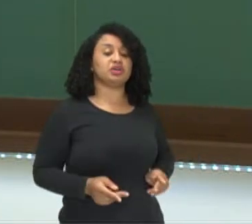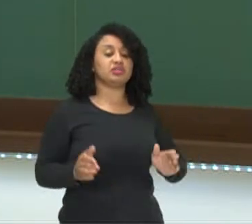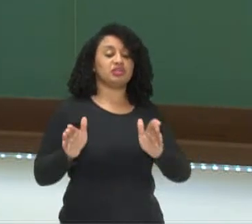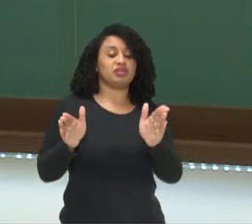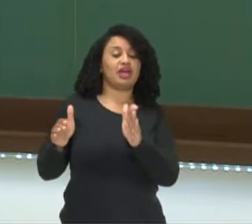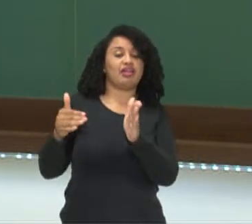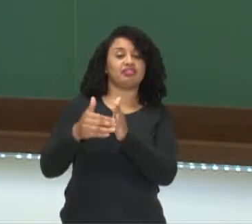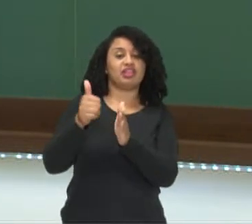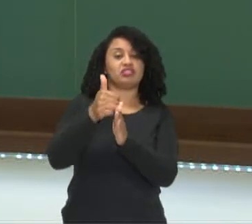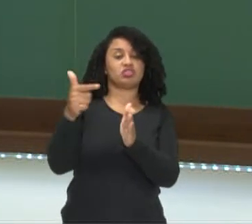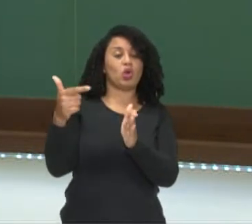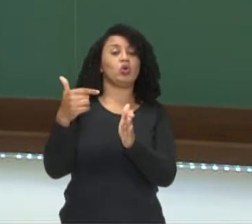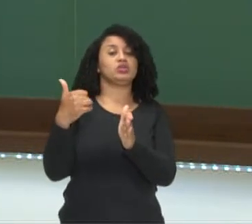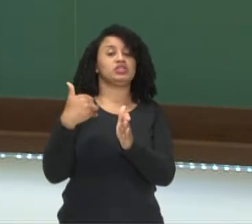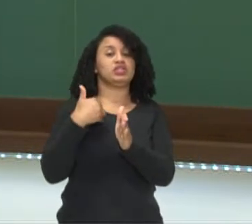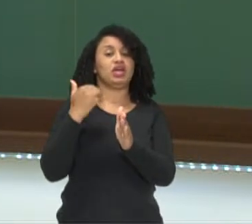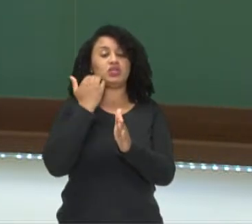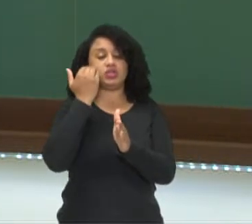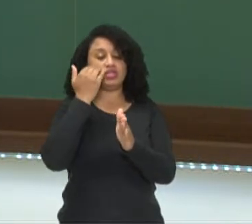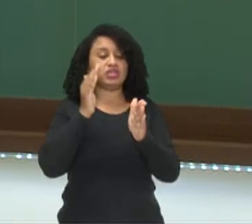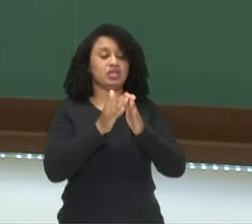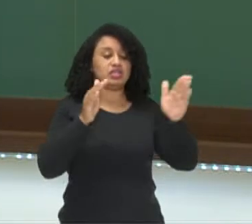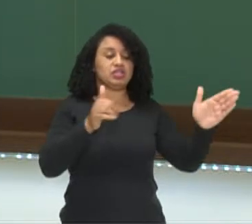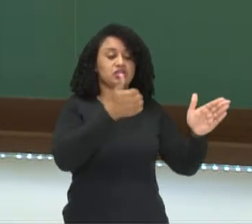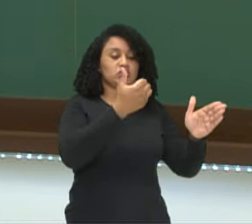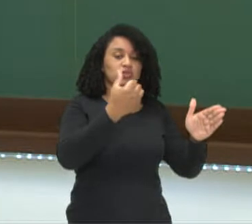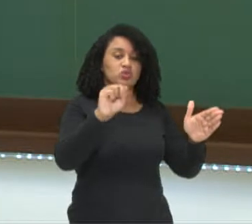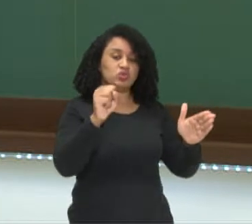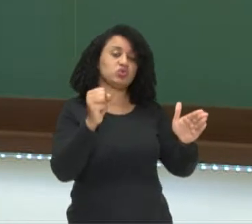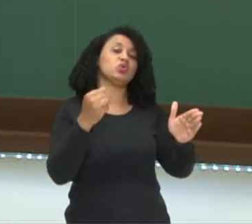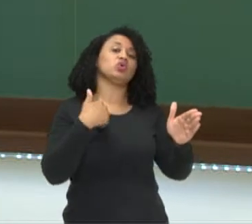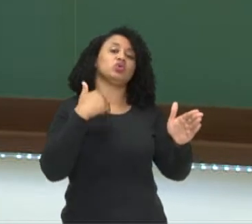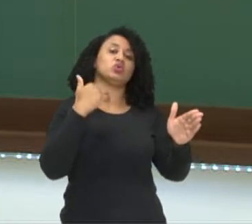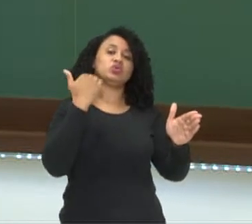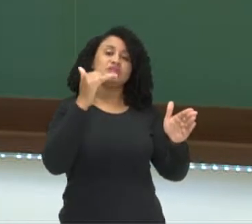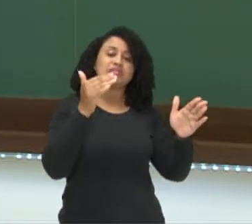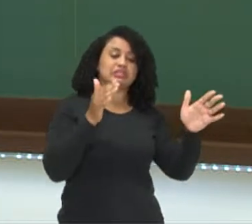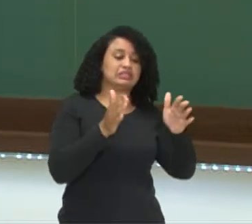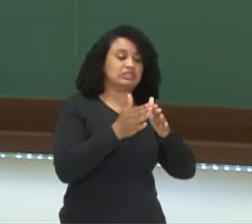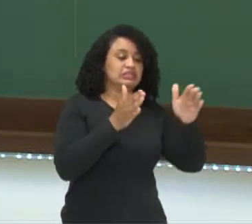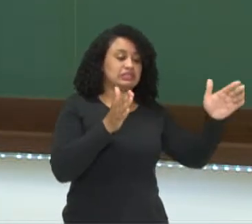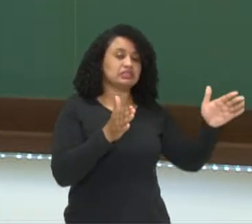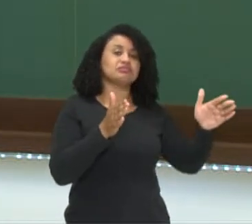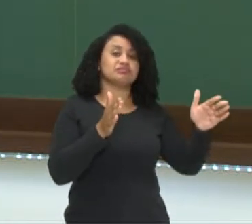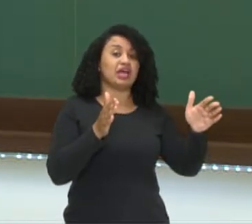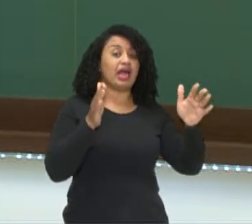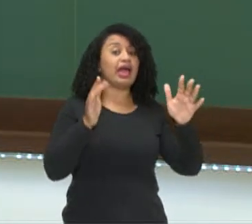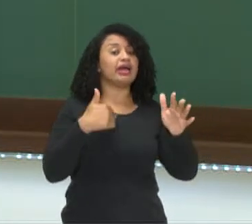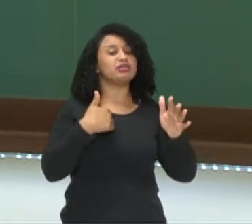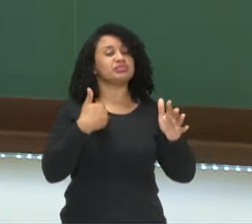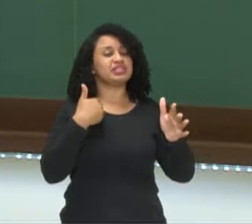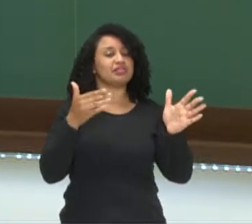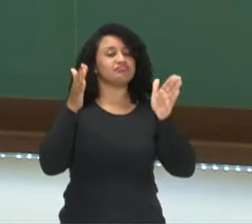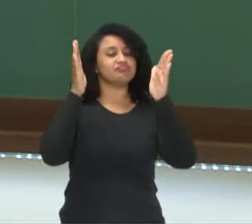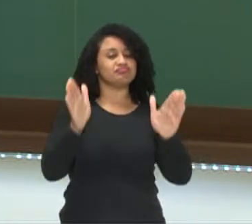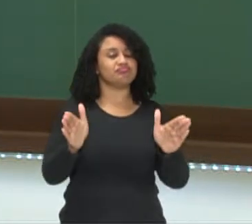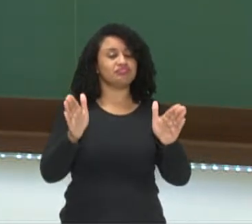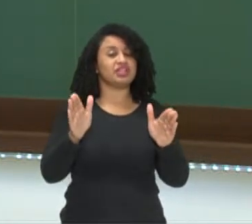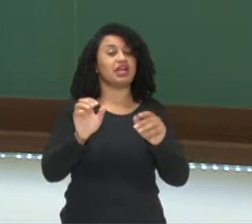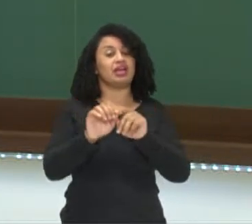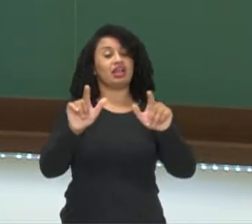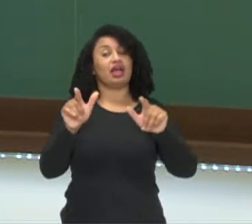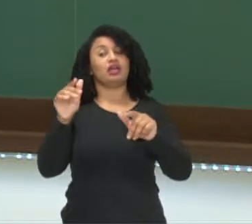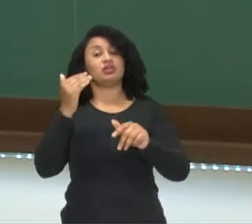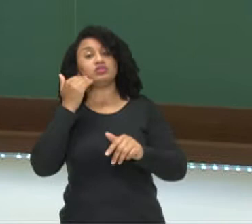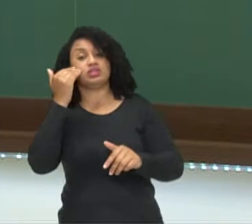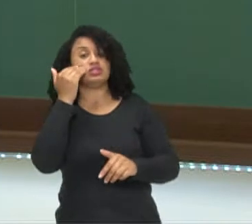anos adulto, entra na juventude, é fixa essa idade, né? Claro que de uma criança, de um adolescente para o